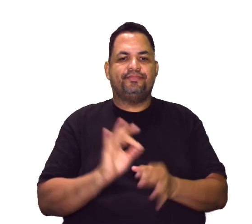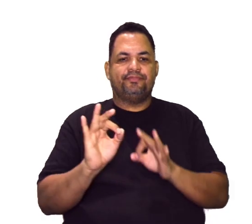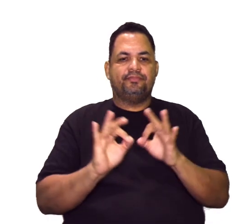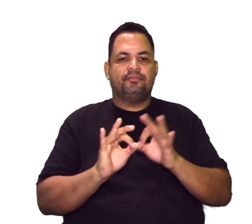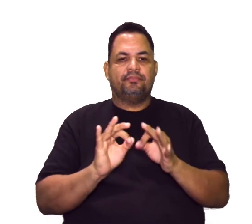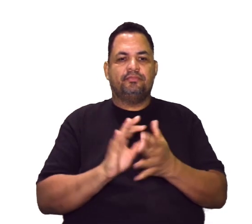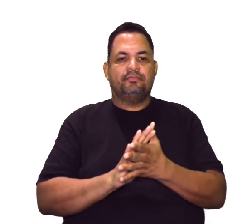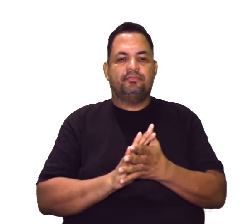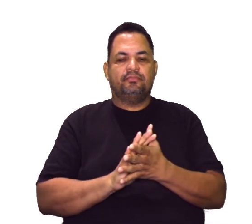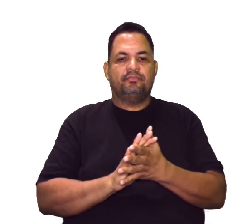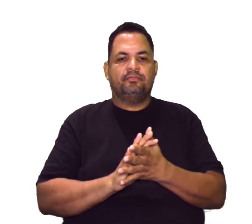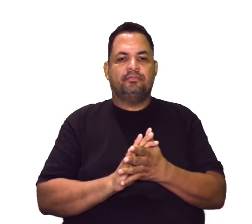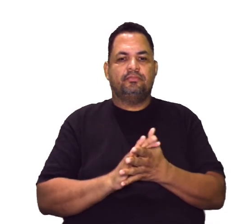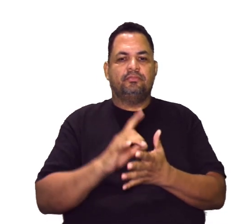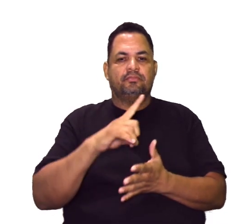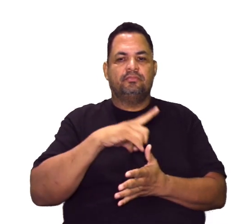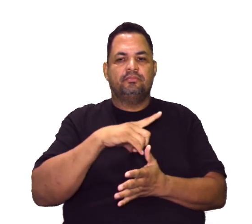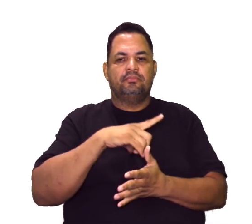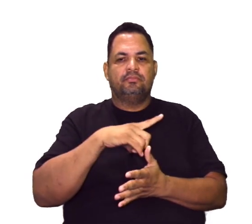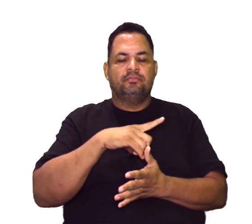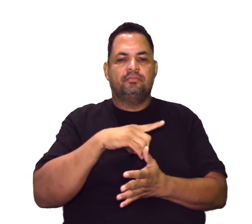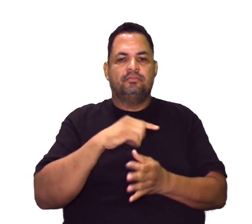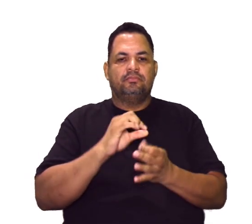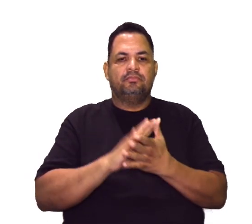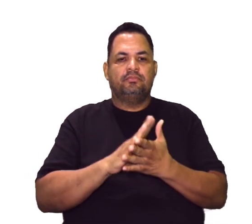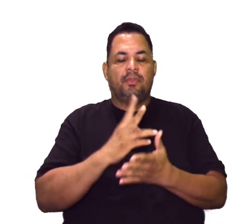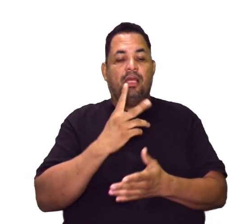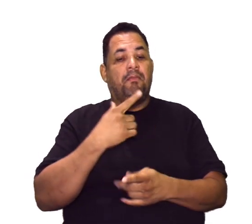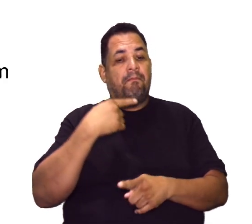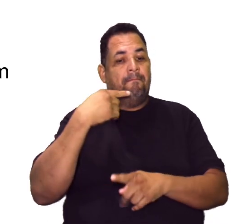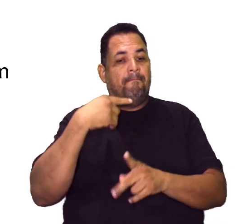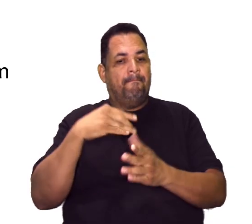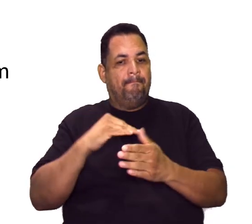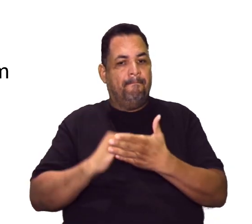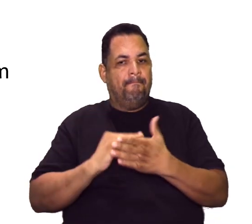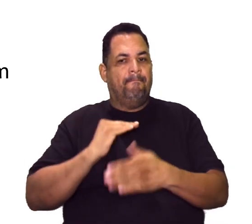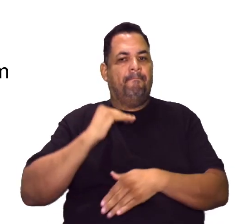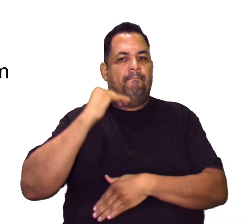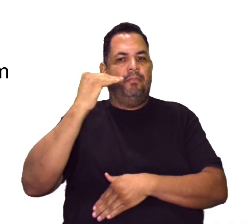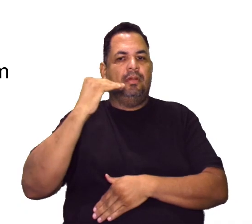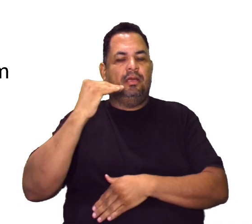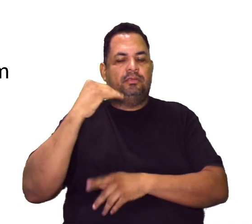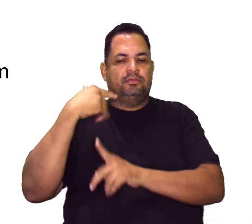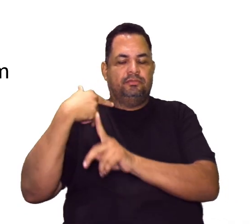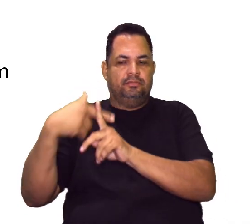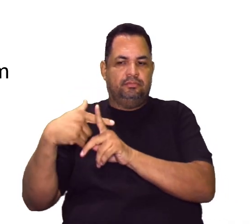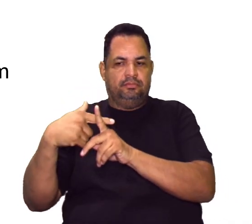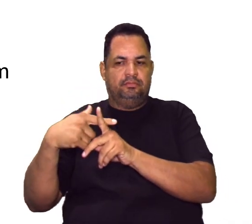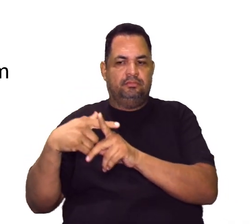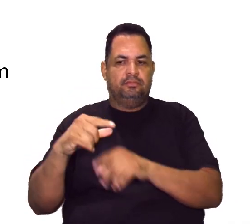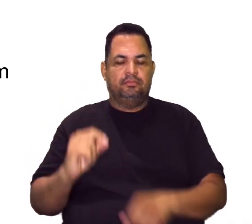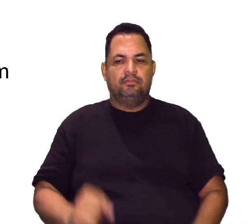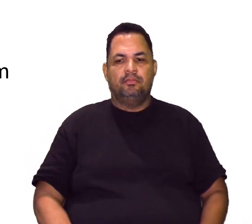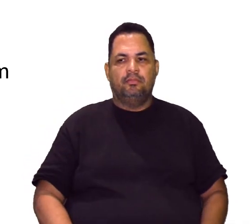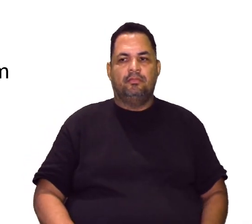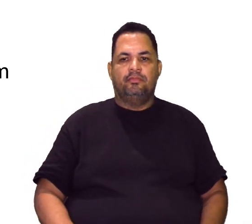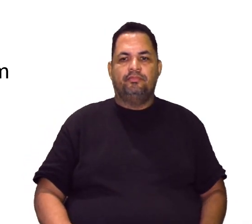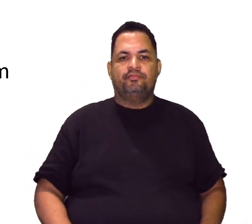vai ficar com um caráter muito positivo, não é isso? É o que acontece.